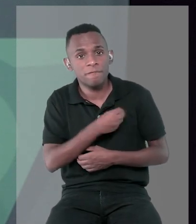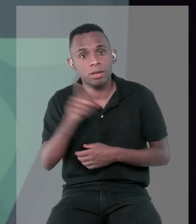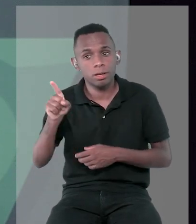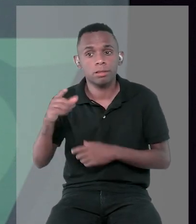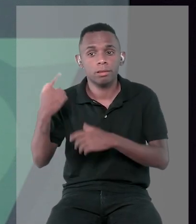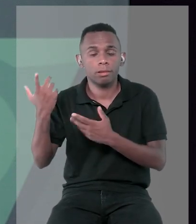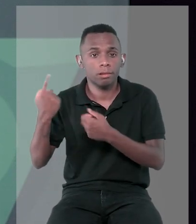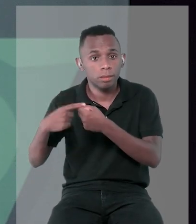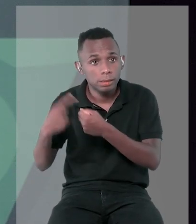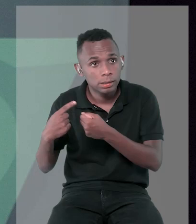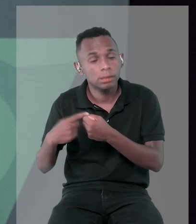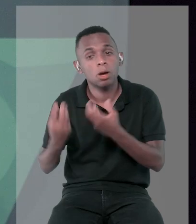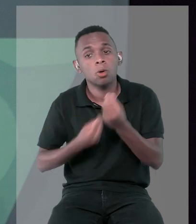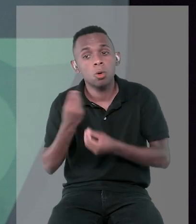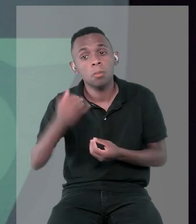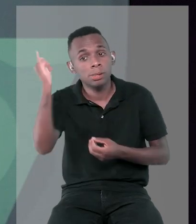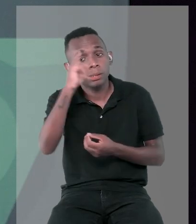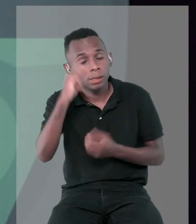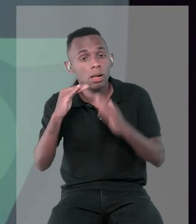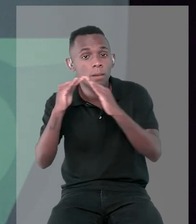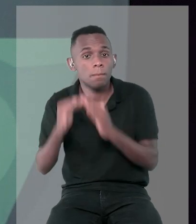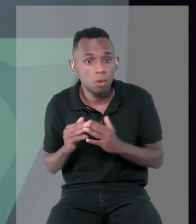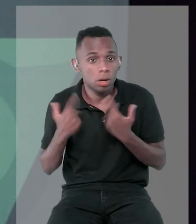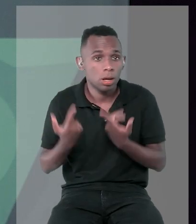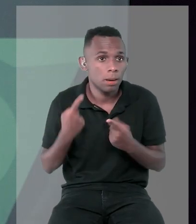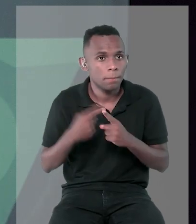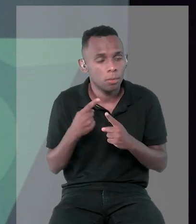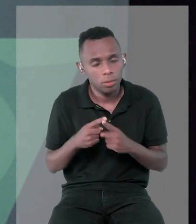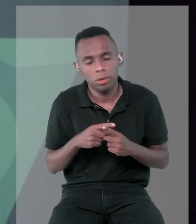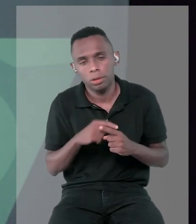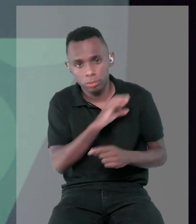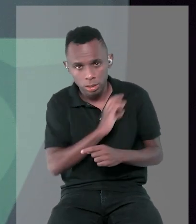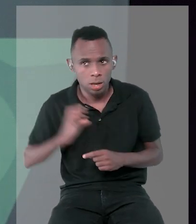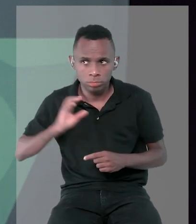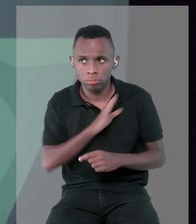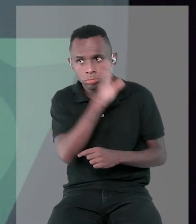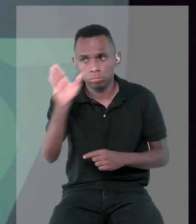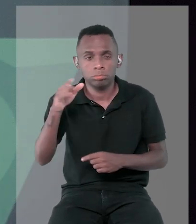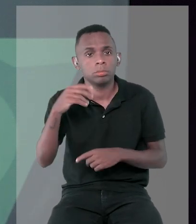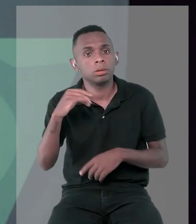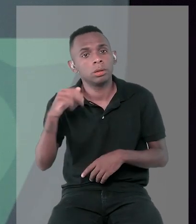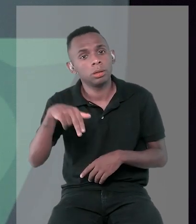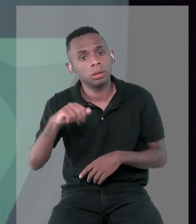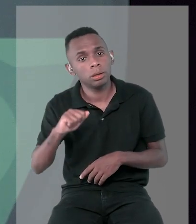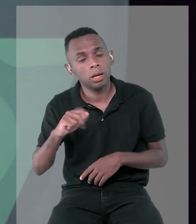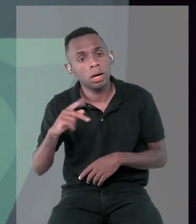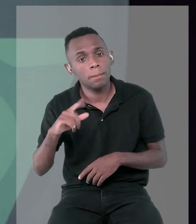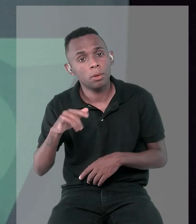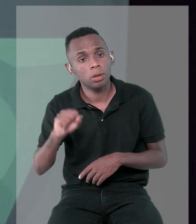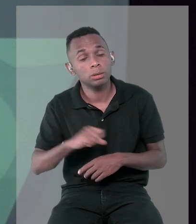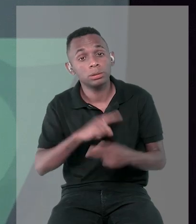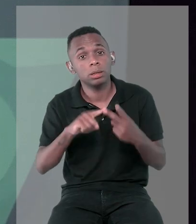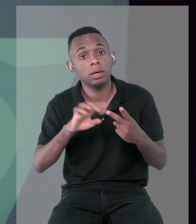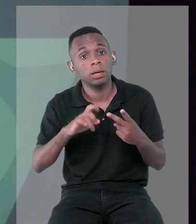Argel, como é que era viver na Itália, porque a Clarice foi para Nápoles, né? e a